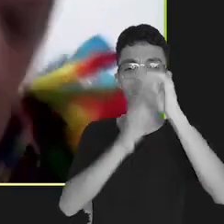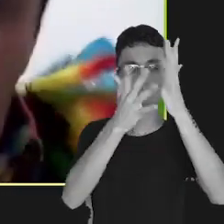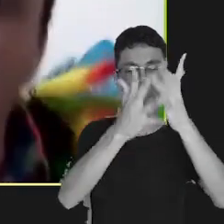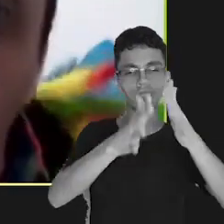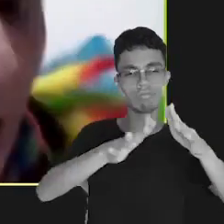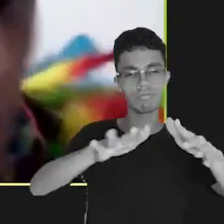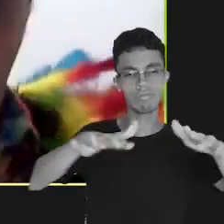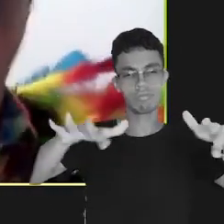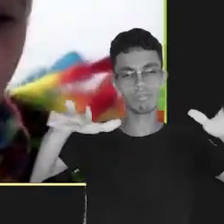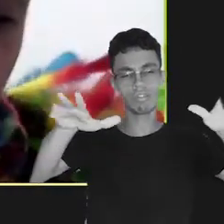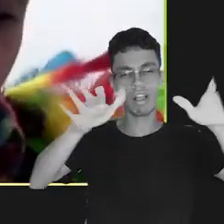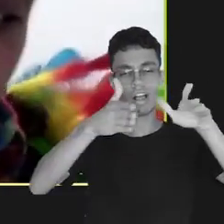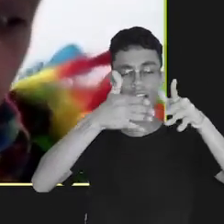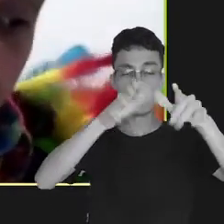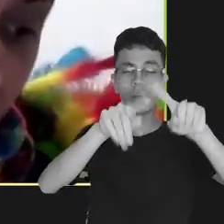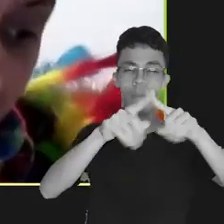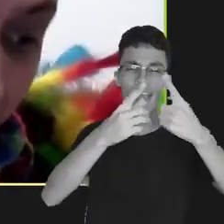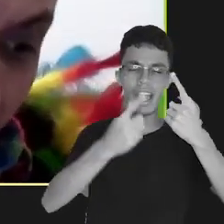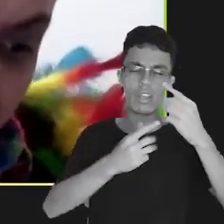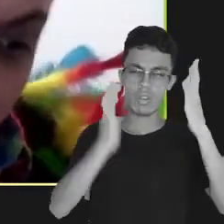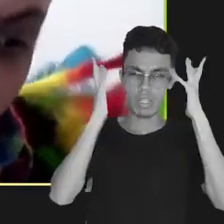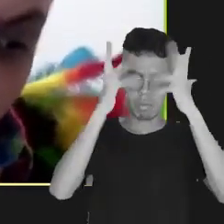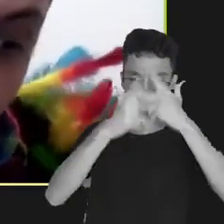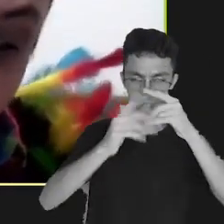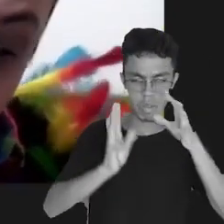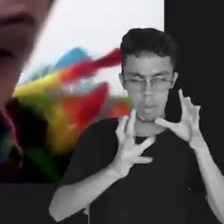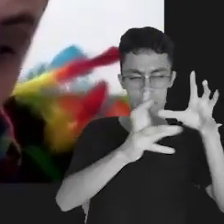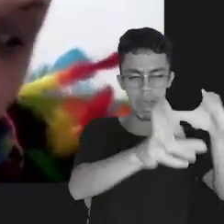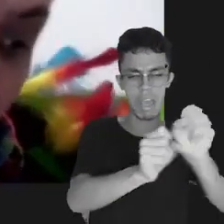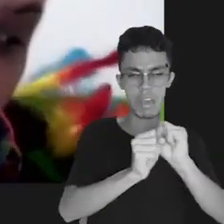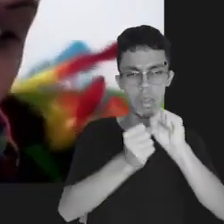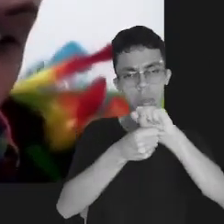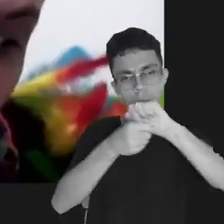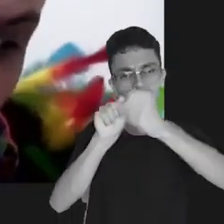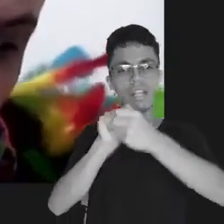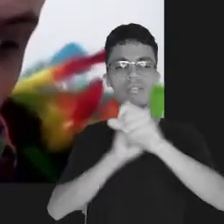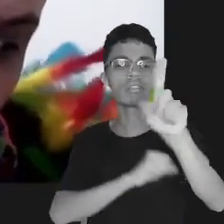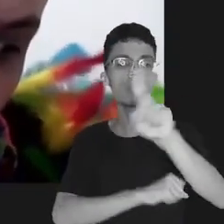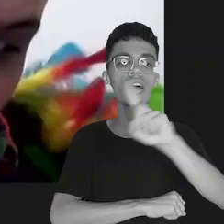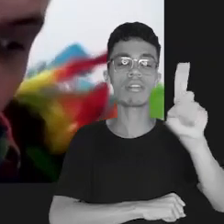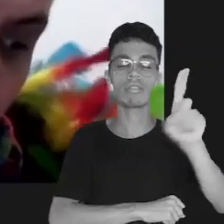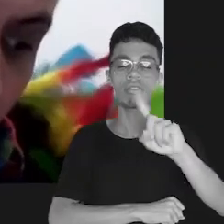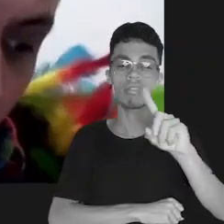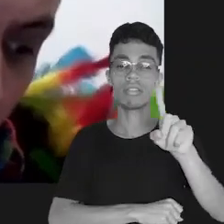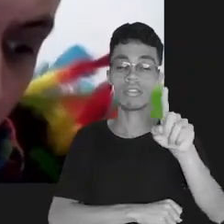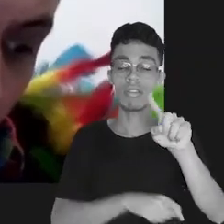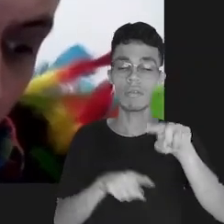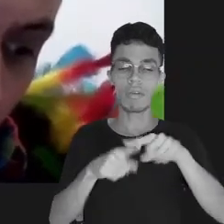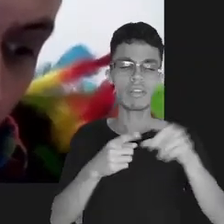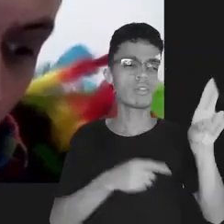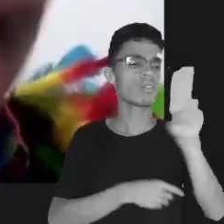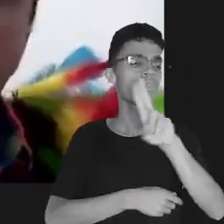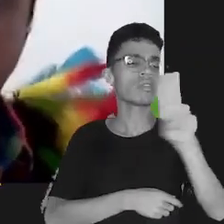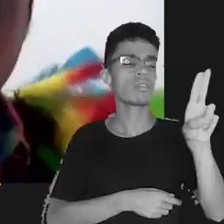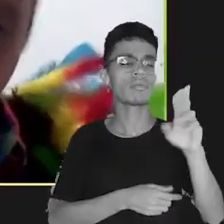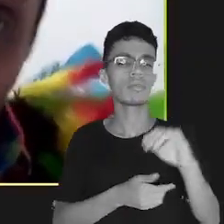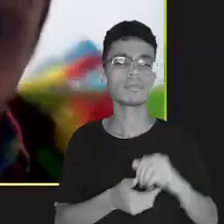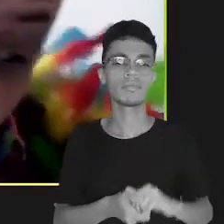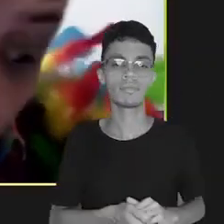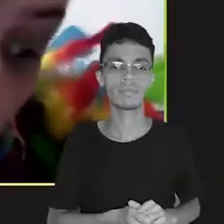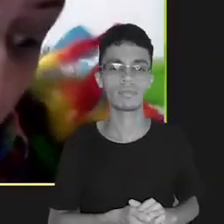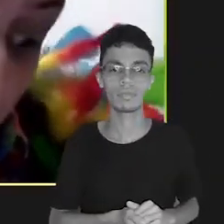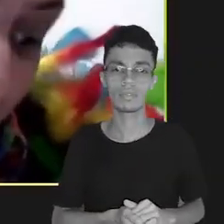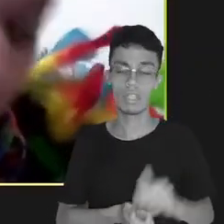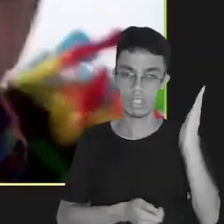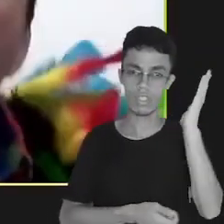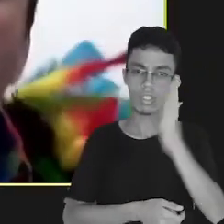monte. Mas o que eu caço eu não mato. Sim, mas dizei o vosso nome. O meu nome eu